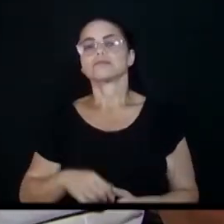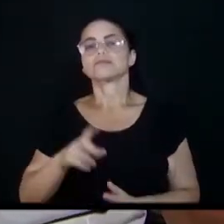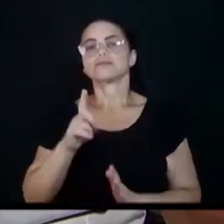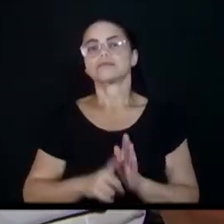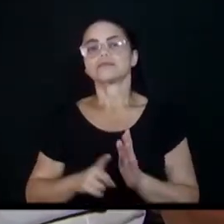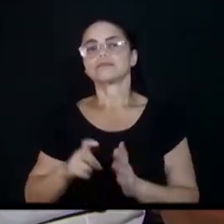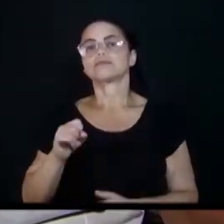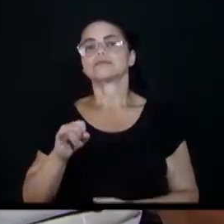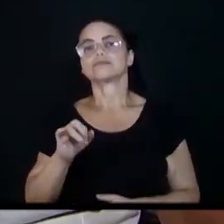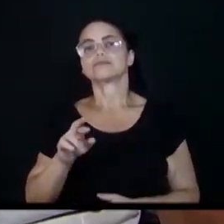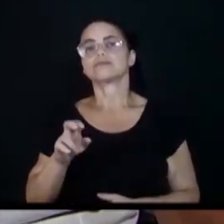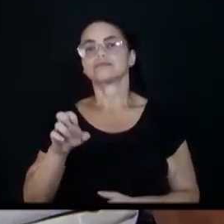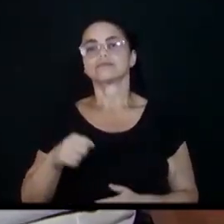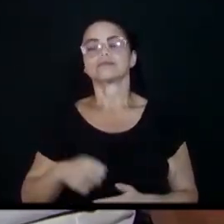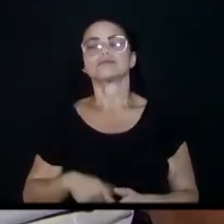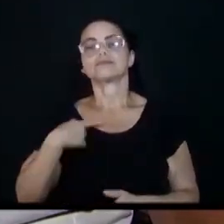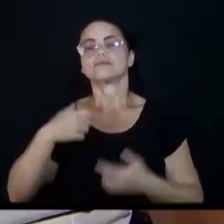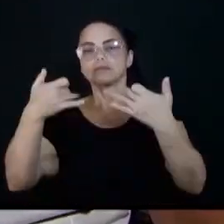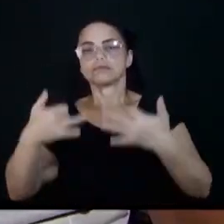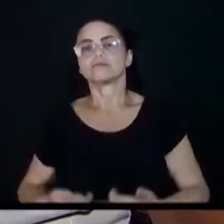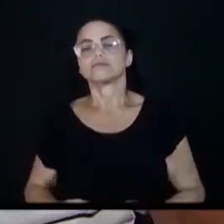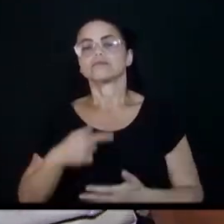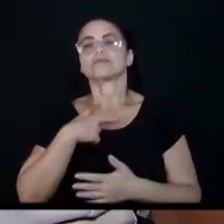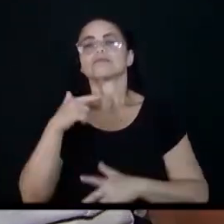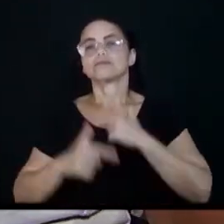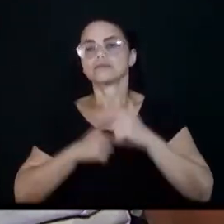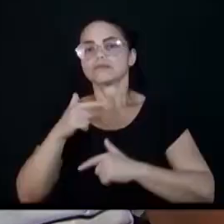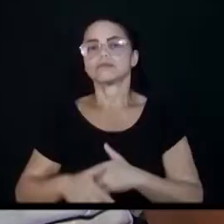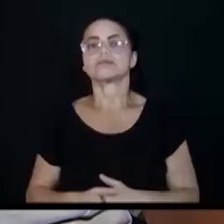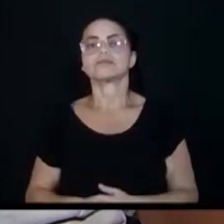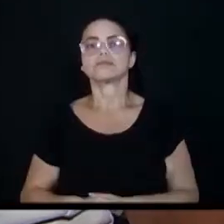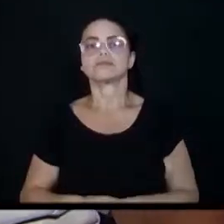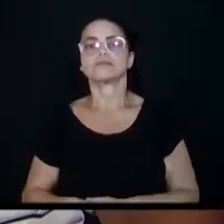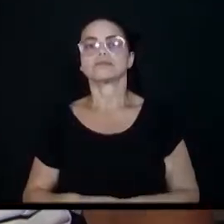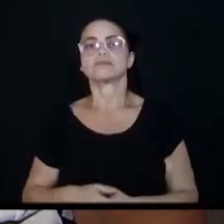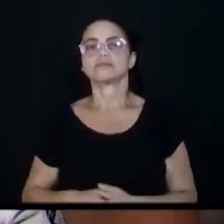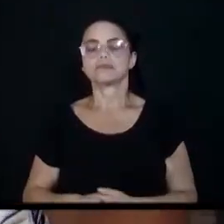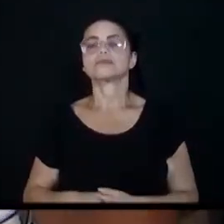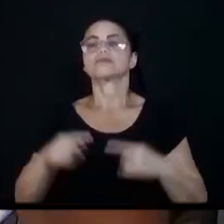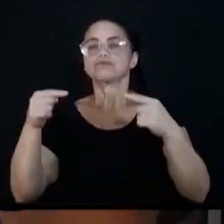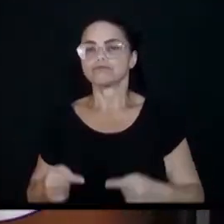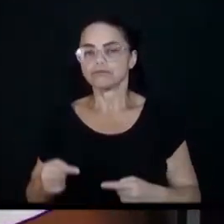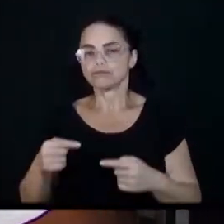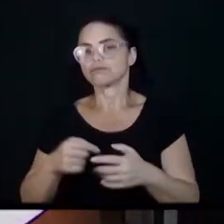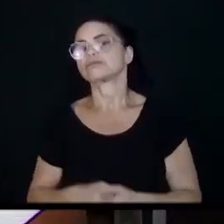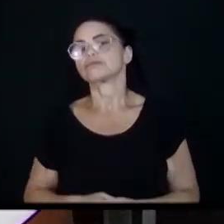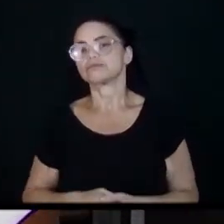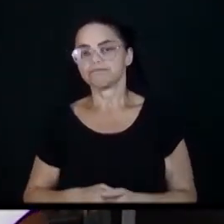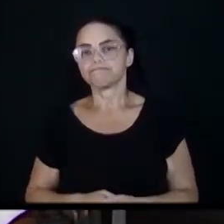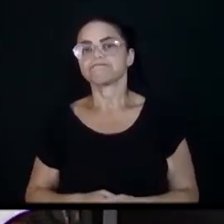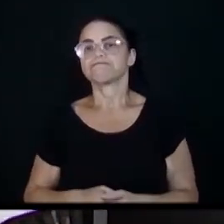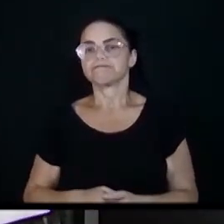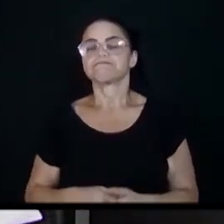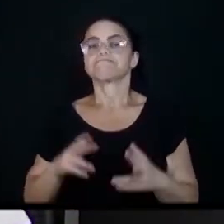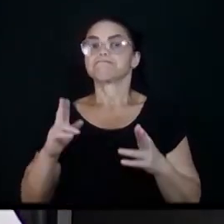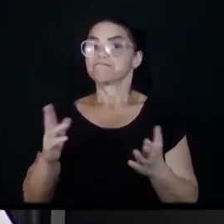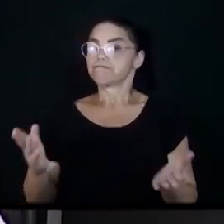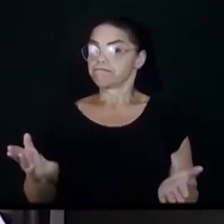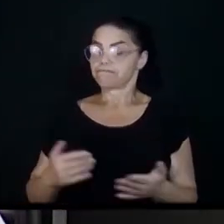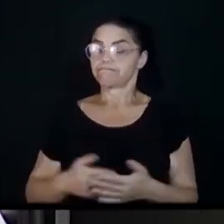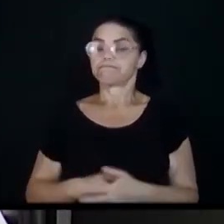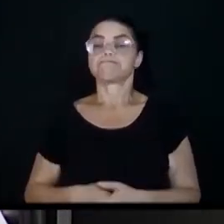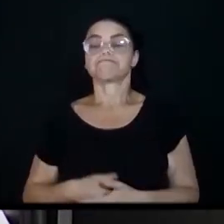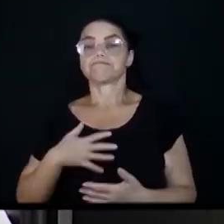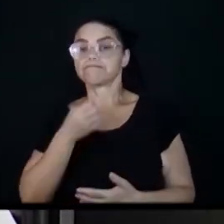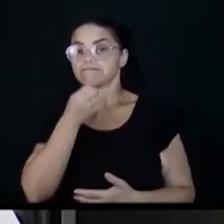um pouquinho, né, desse seu trabalho tão desafiador ao mesmo tempo de ser gratificante, né, Silvana?